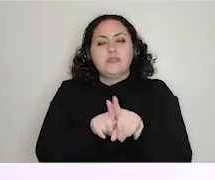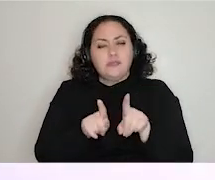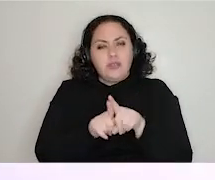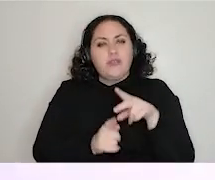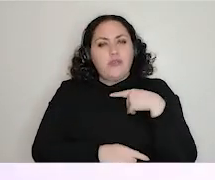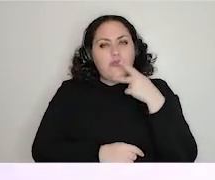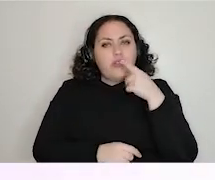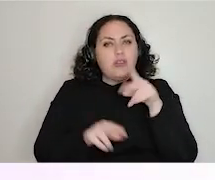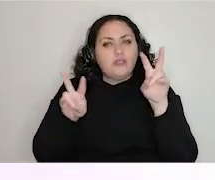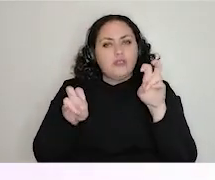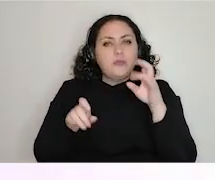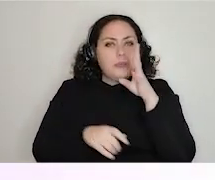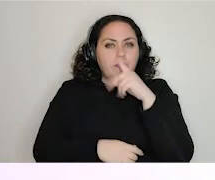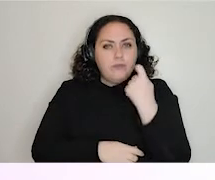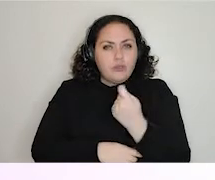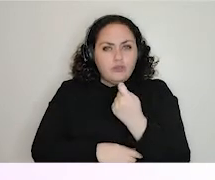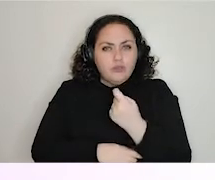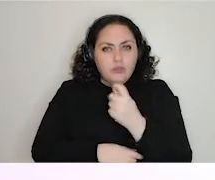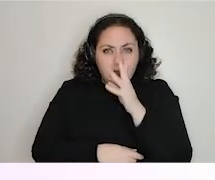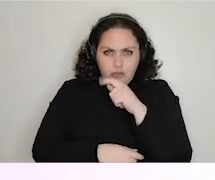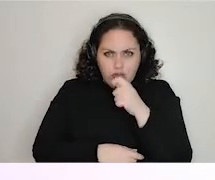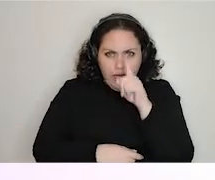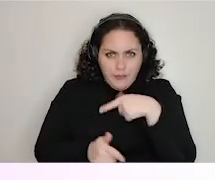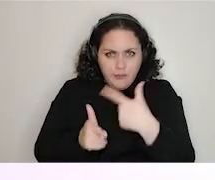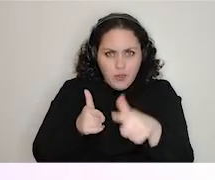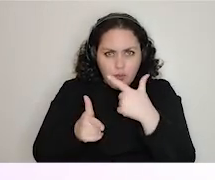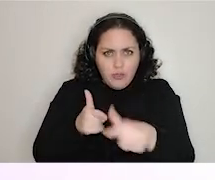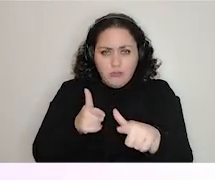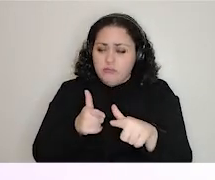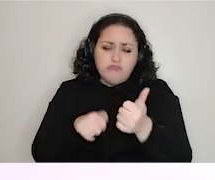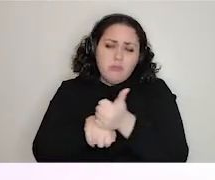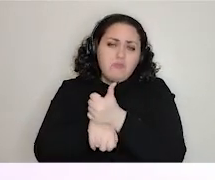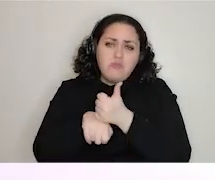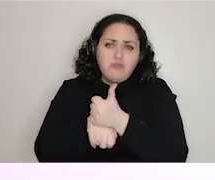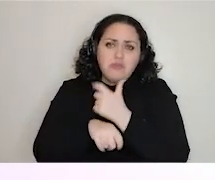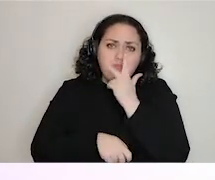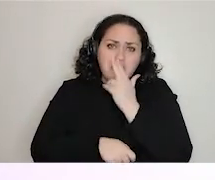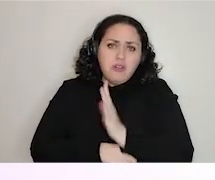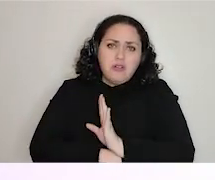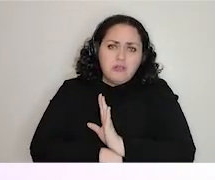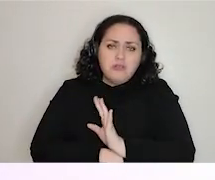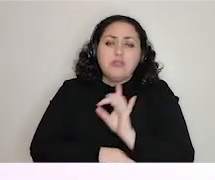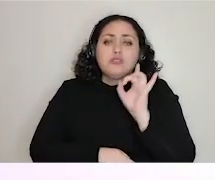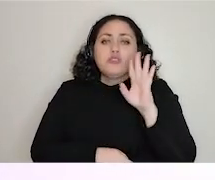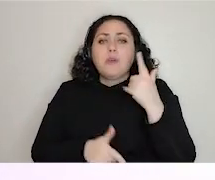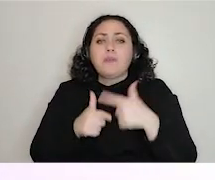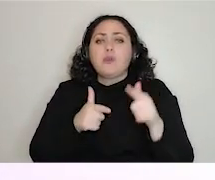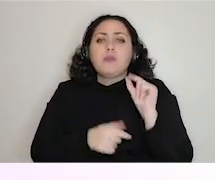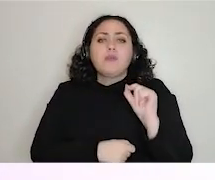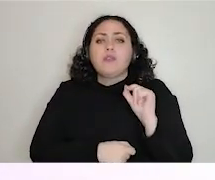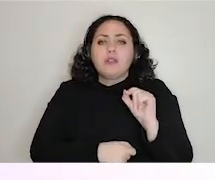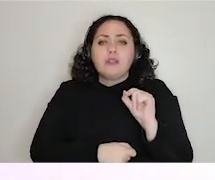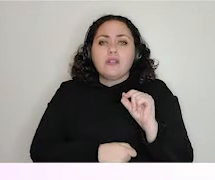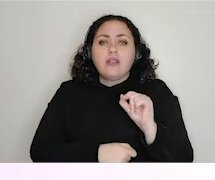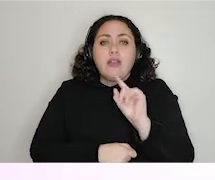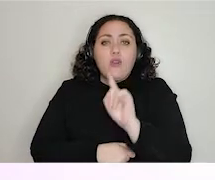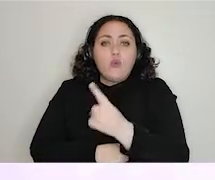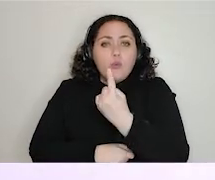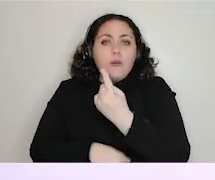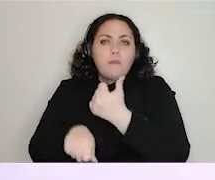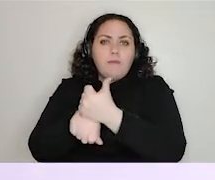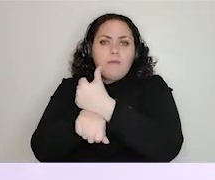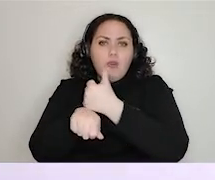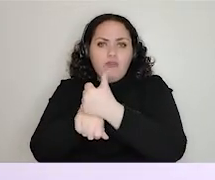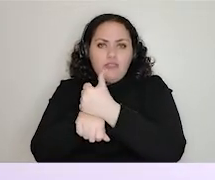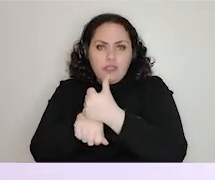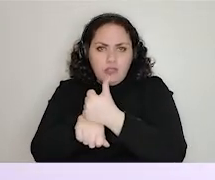também vou problematizar a questão da prostituição. Né? Ela não é o problema, de forma alguma. Ela é uma profissão como qualquer outra. O único problema é